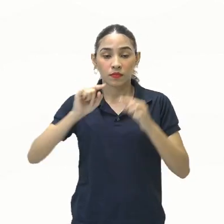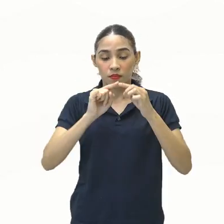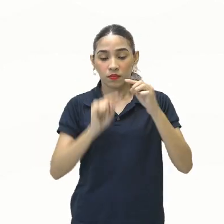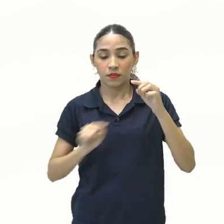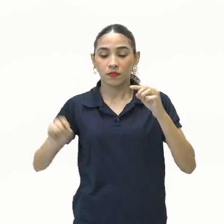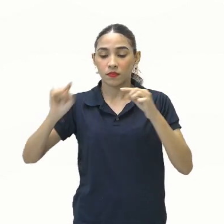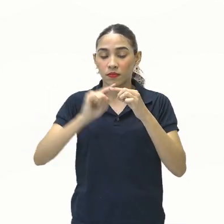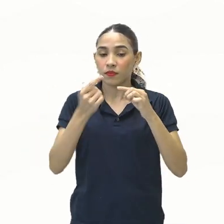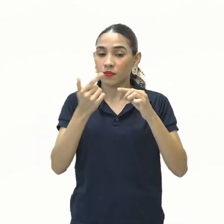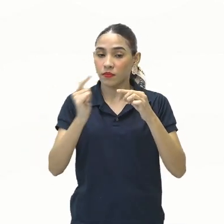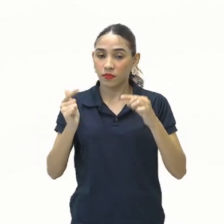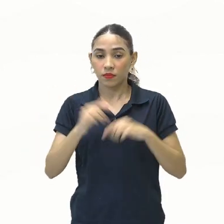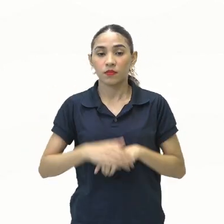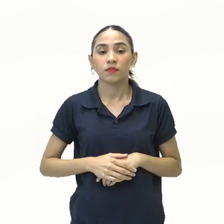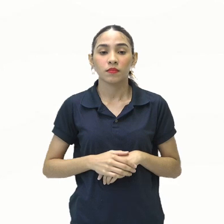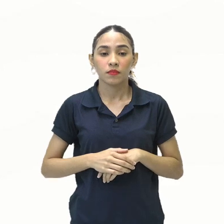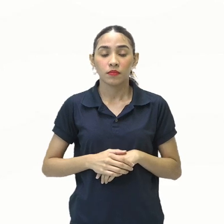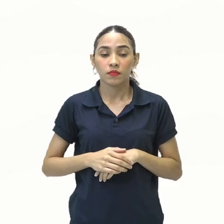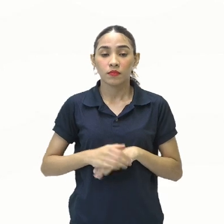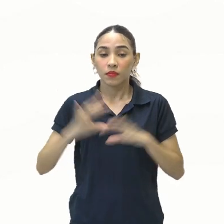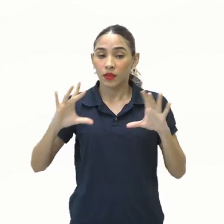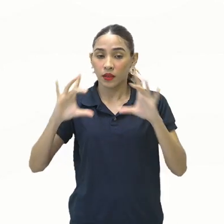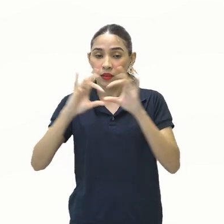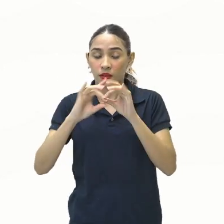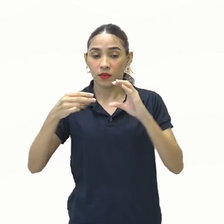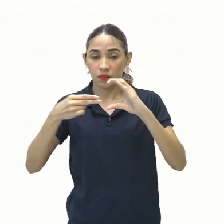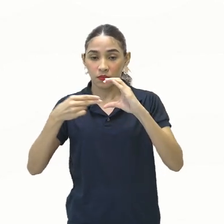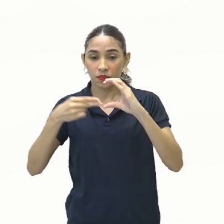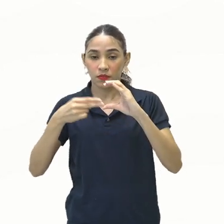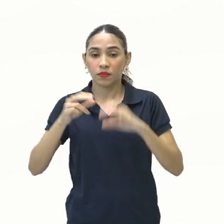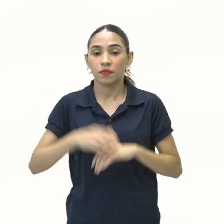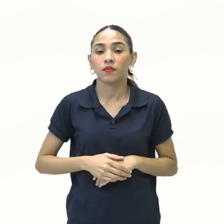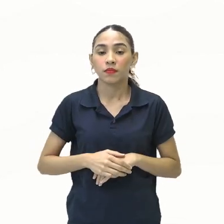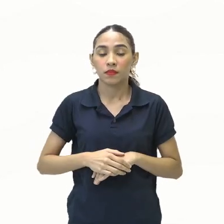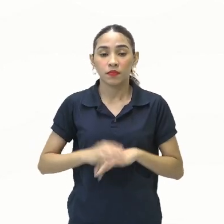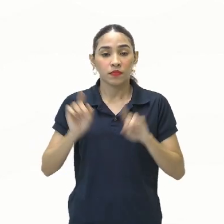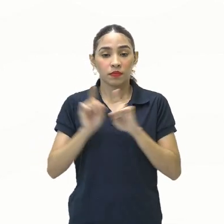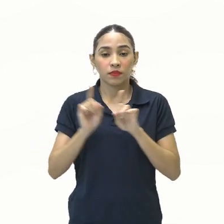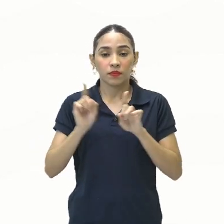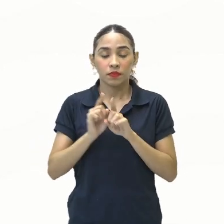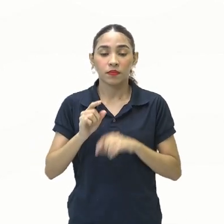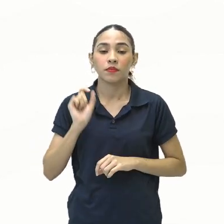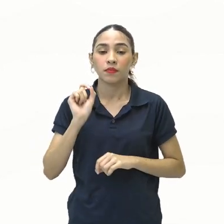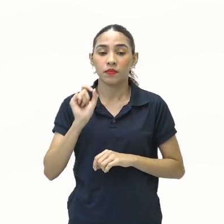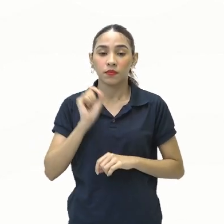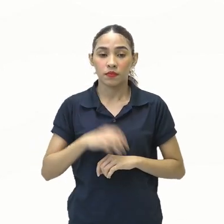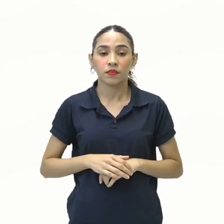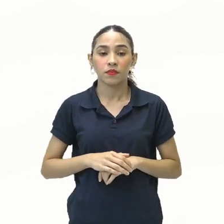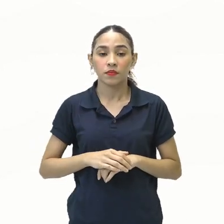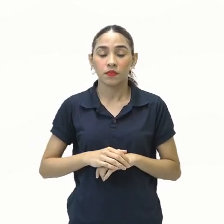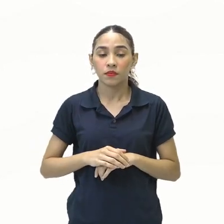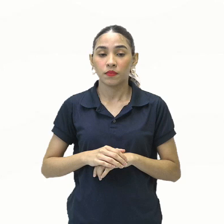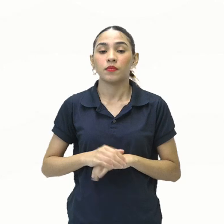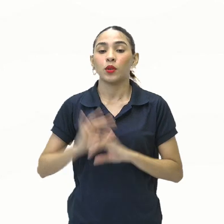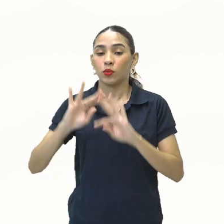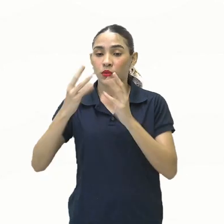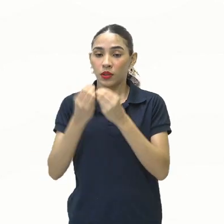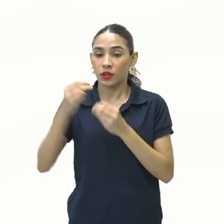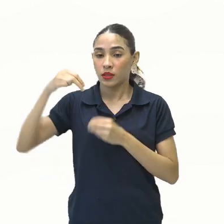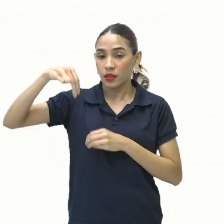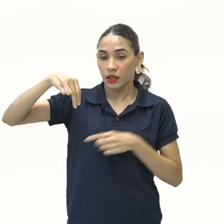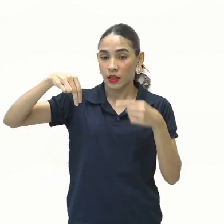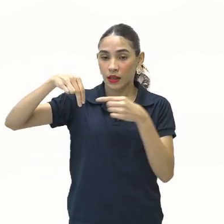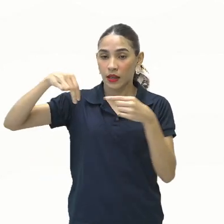é insaturada, porque tem ligação dupla, e ela é heterocíclica, porque o nitrogênio está